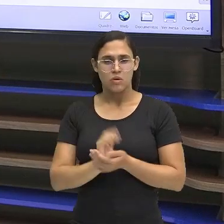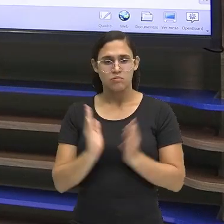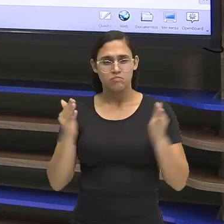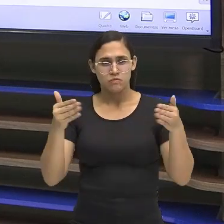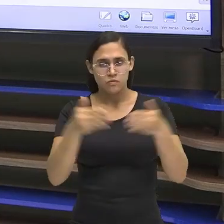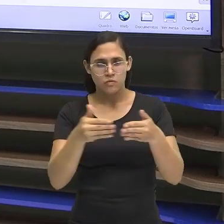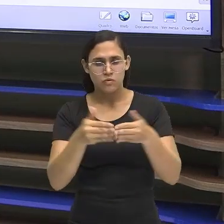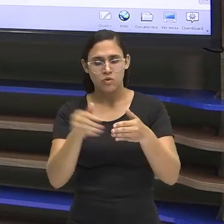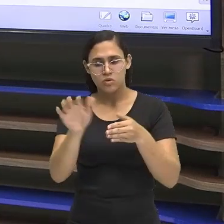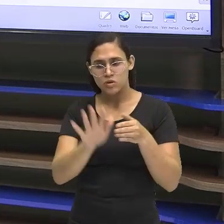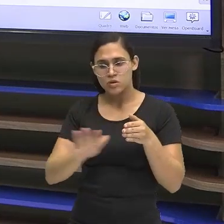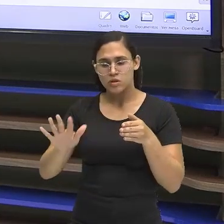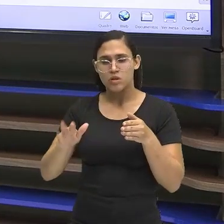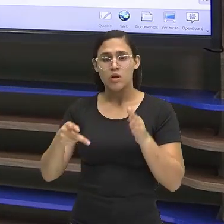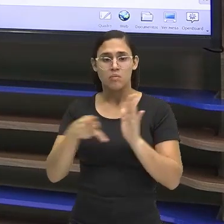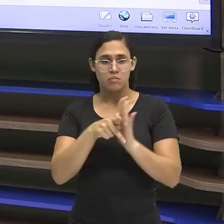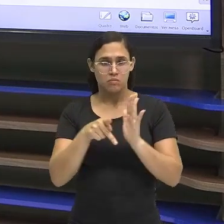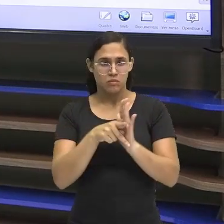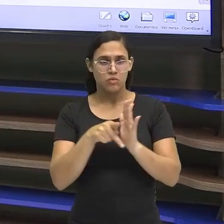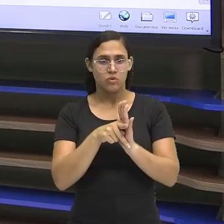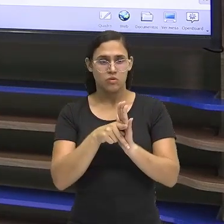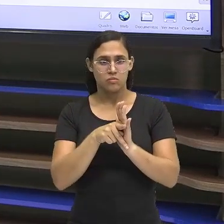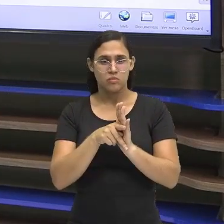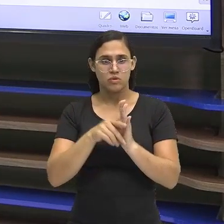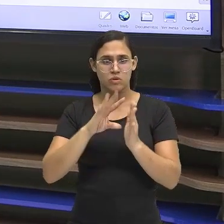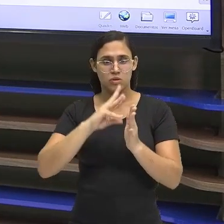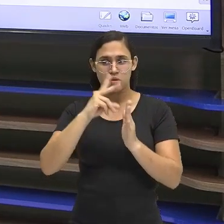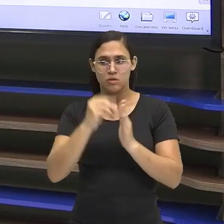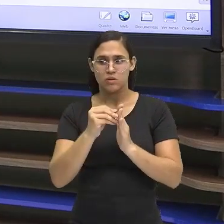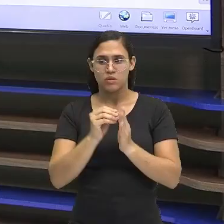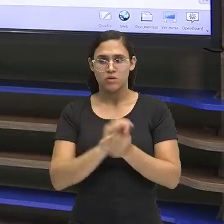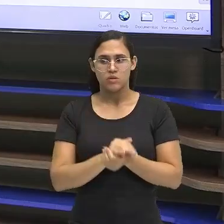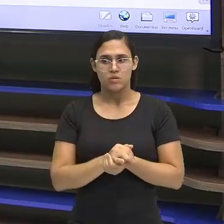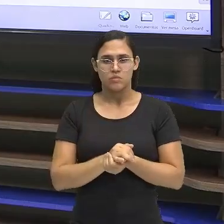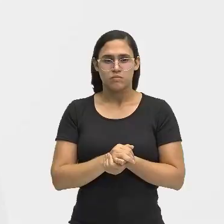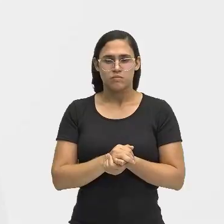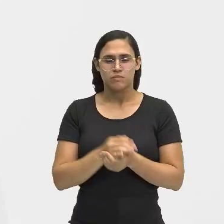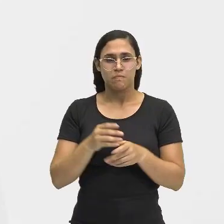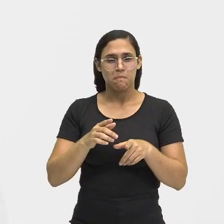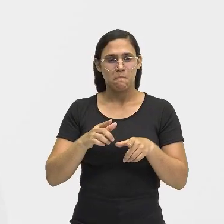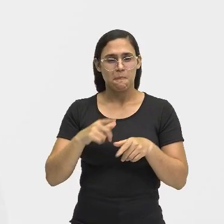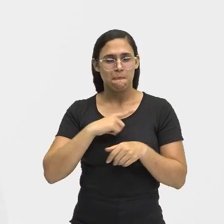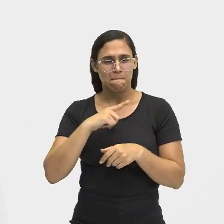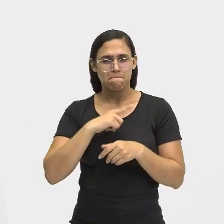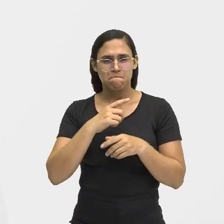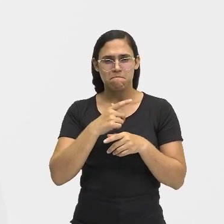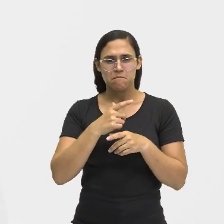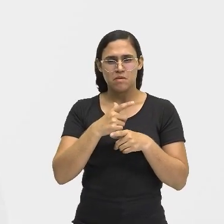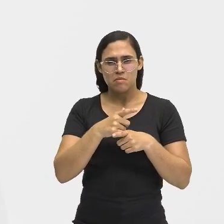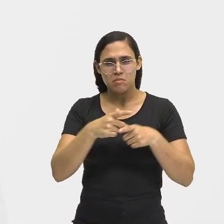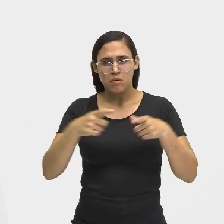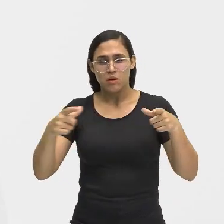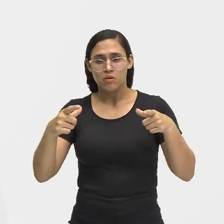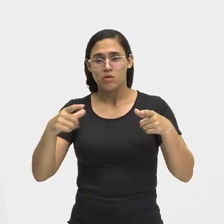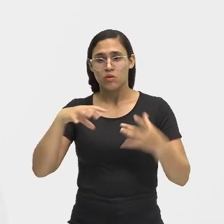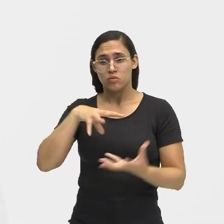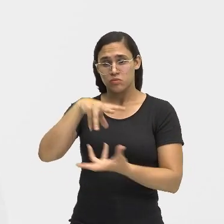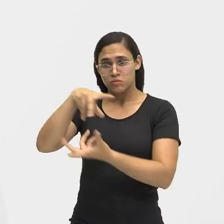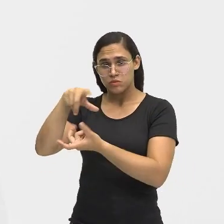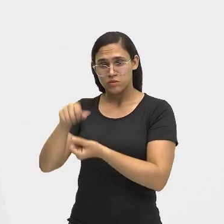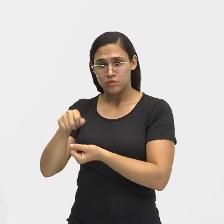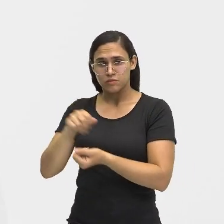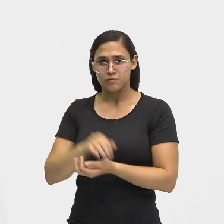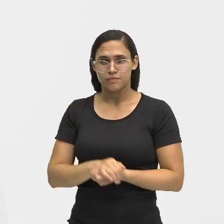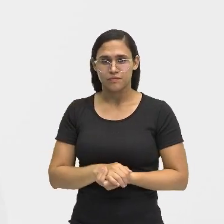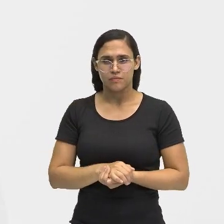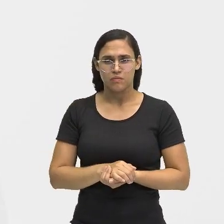aí da região amazônica, né? Na verdade, da floresta amazônica, a gente vai ver que é a maior bacia hidrográfica do planeta, né? Para se